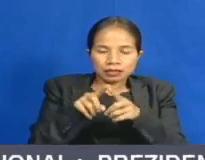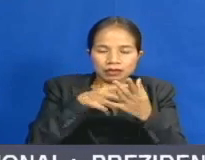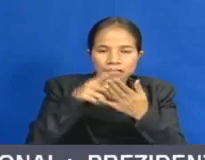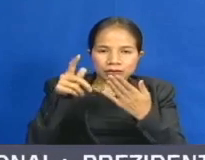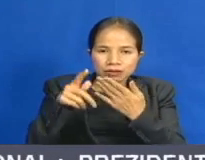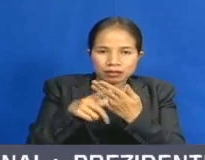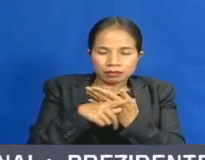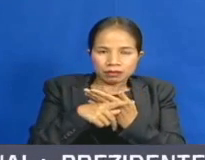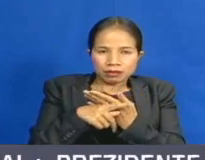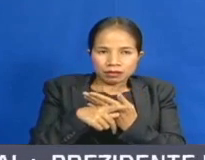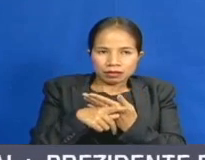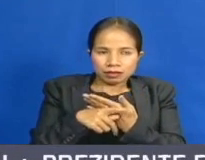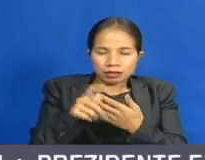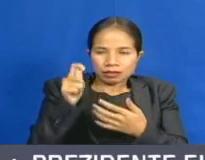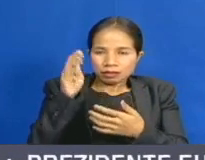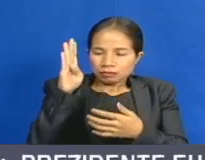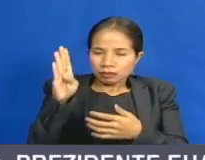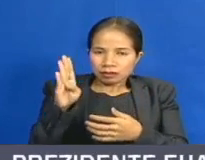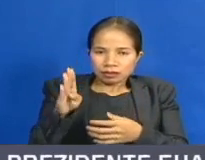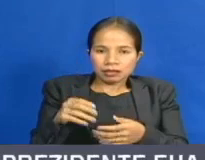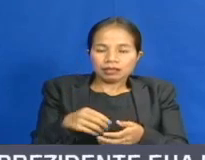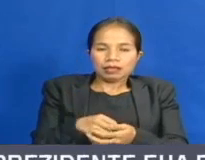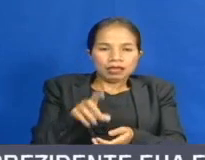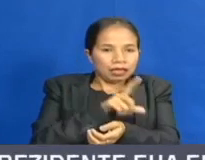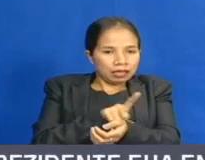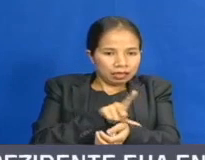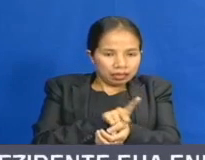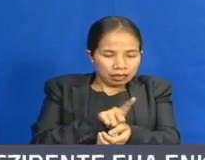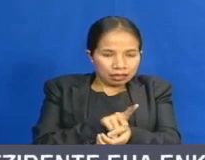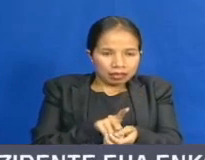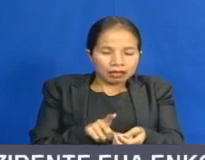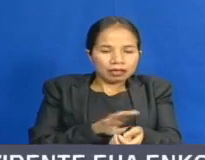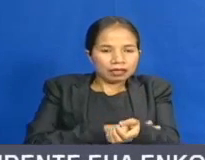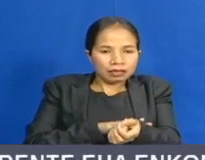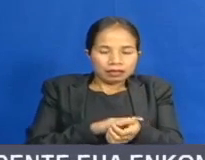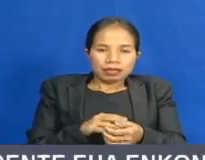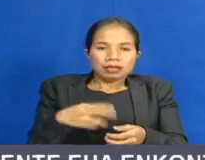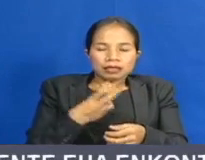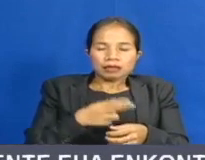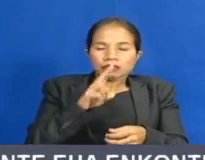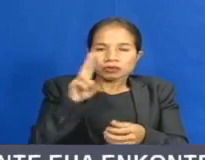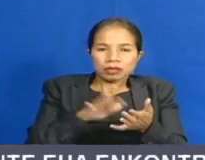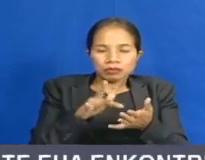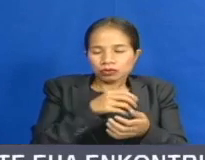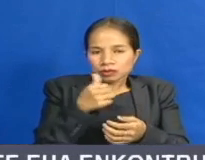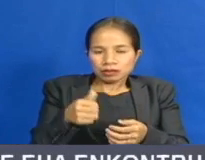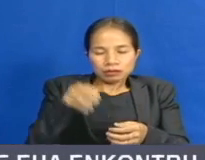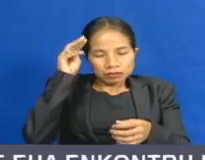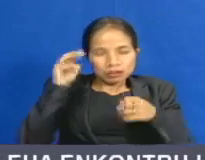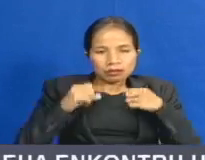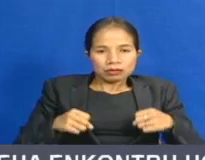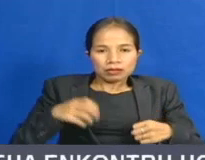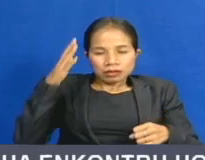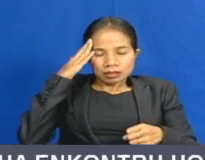programa tuberculose nia e a lepra nia e tamos usa antibiótico cloroquina. Ministério de Saúde